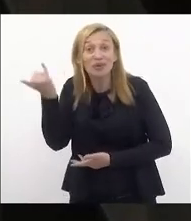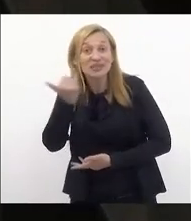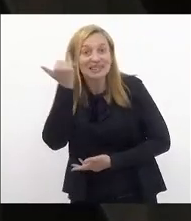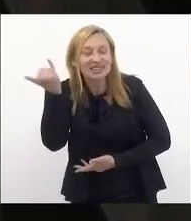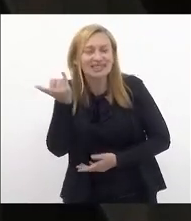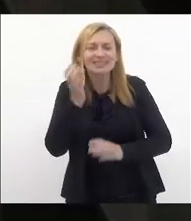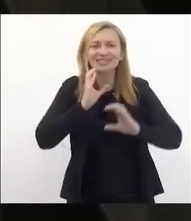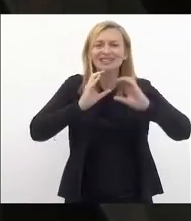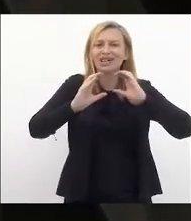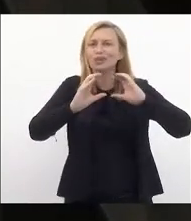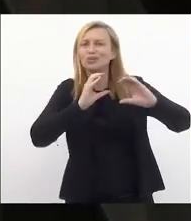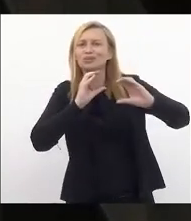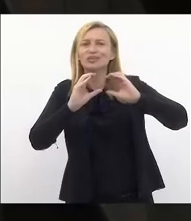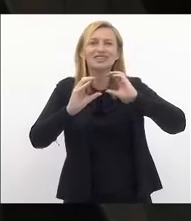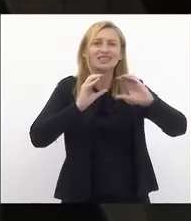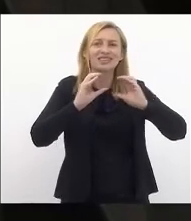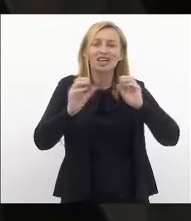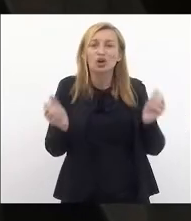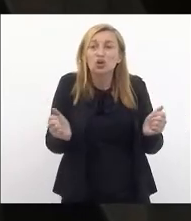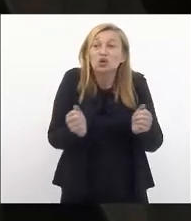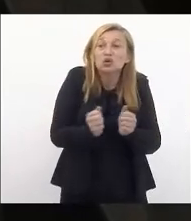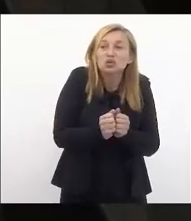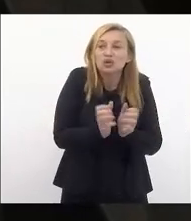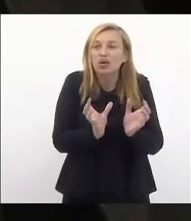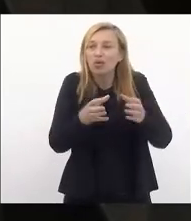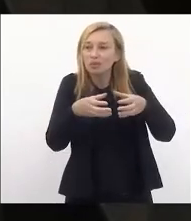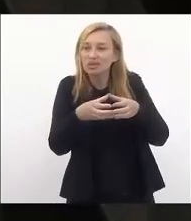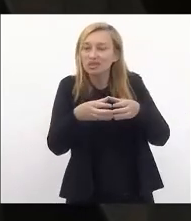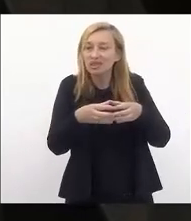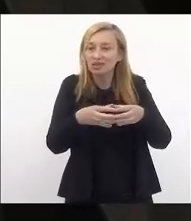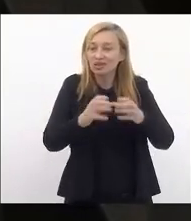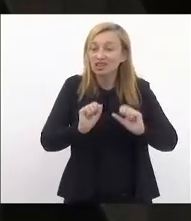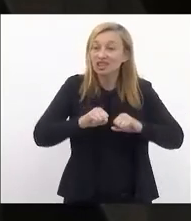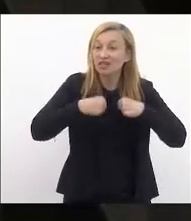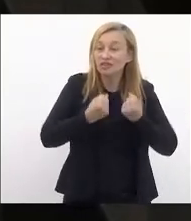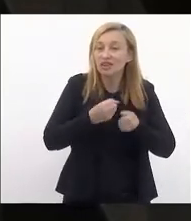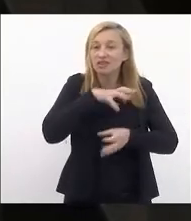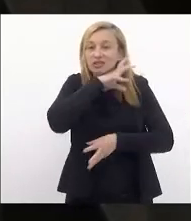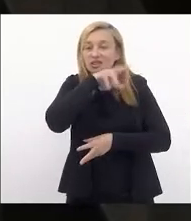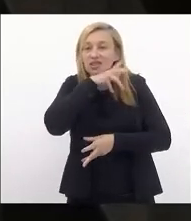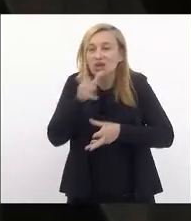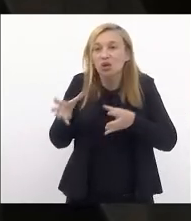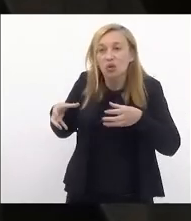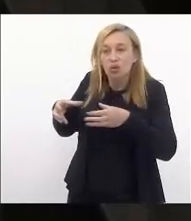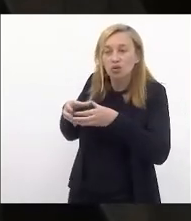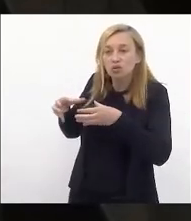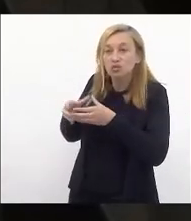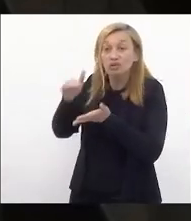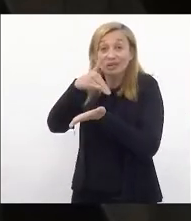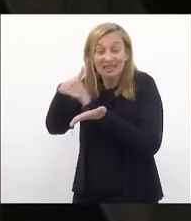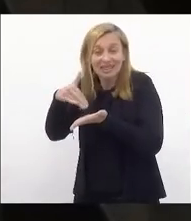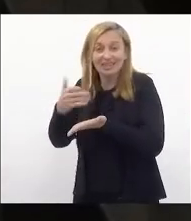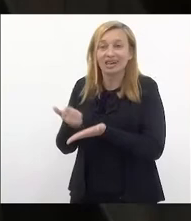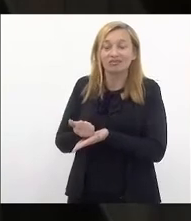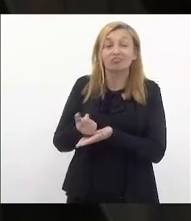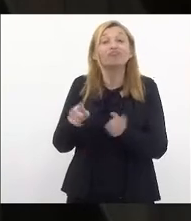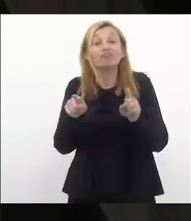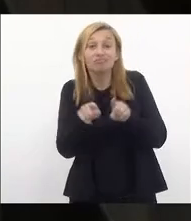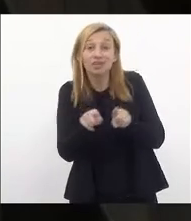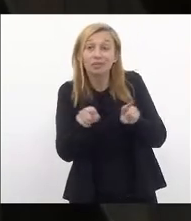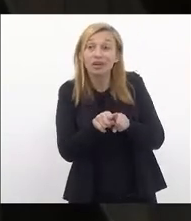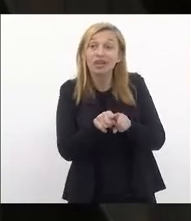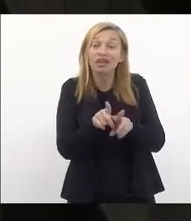comunicação junto a Comissão de Defesa dos Animais em conjunto ao secretário e ao mesmo tempo